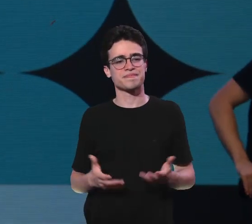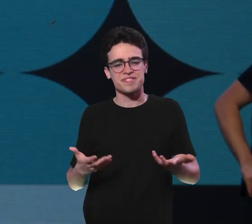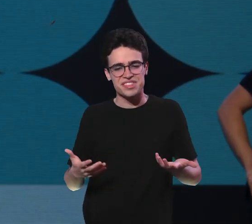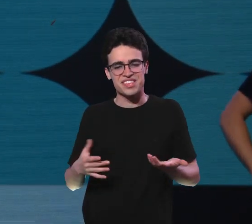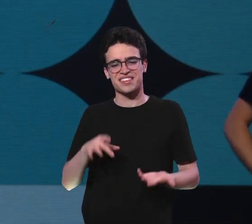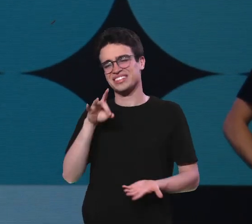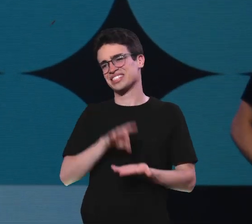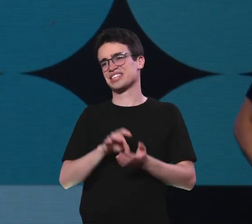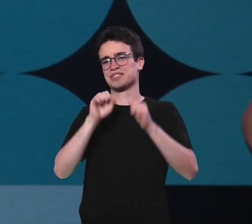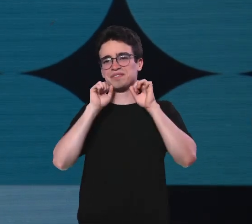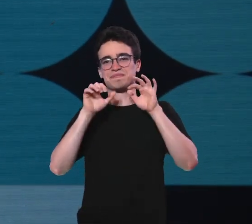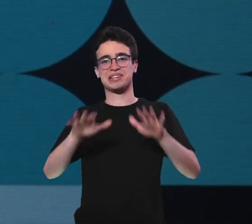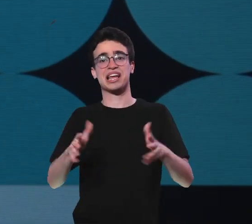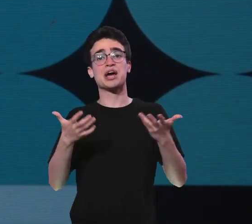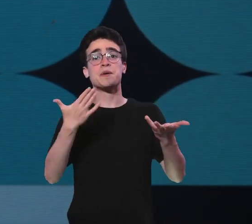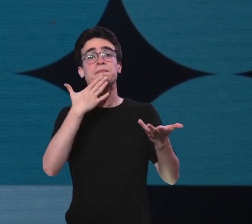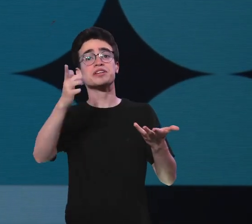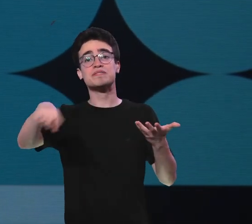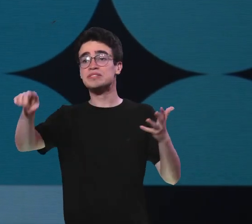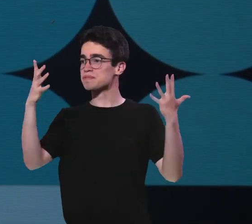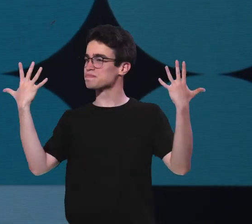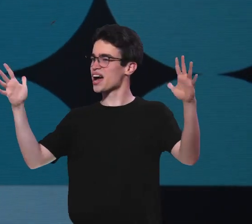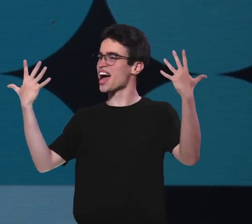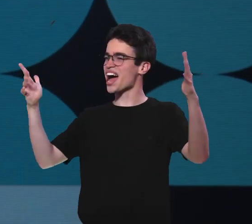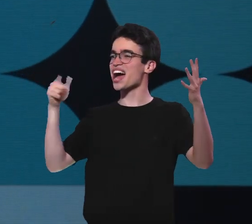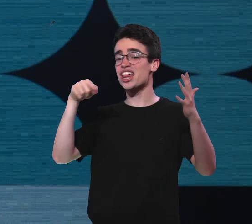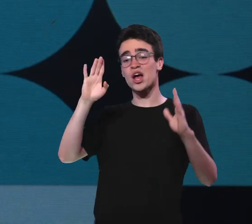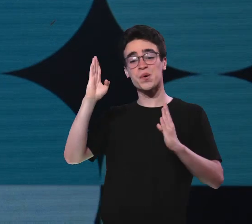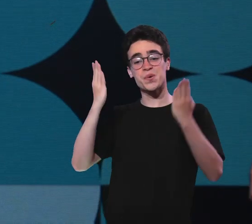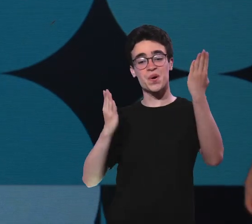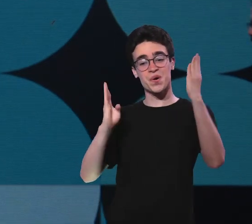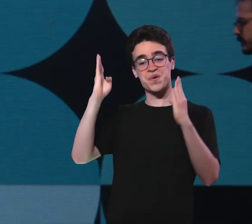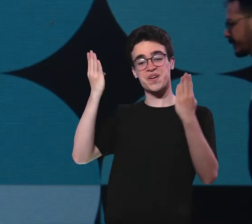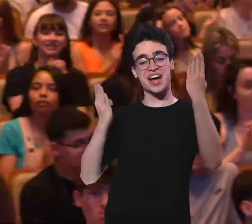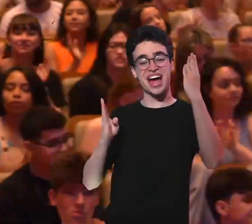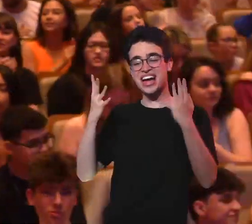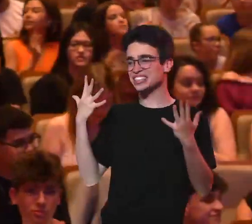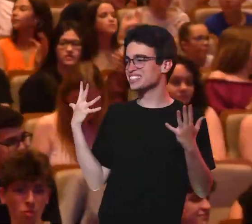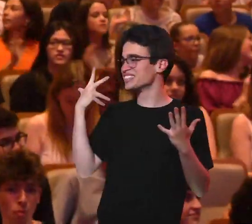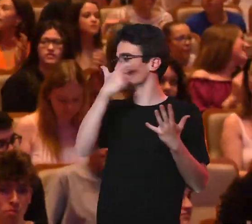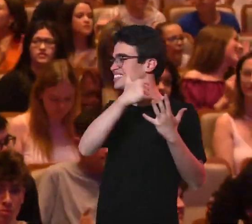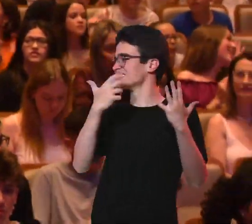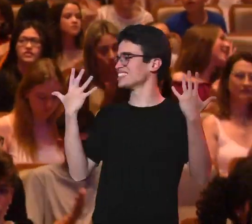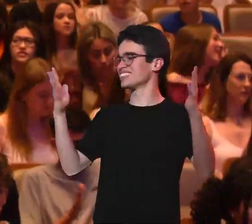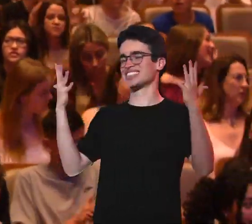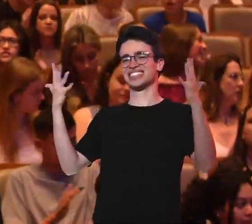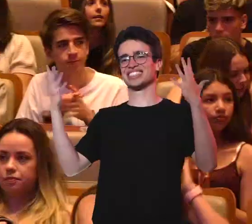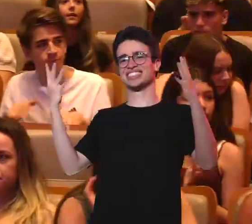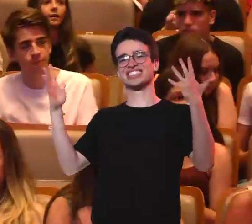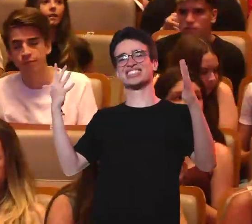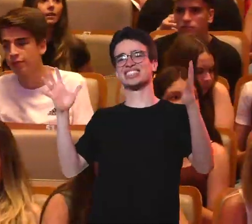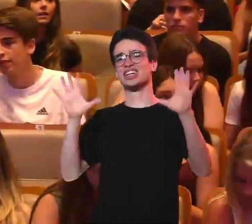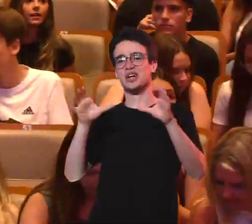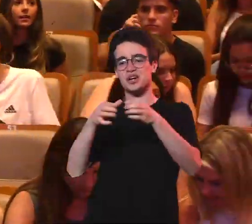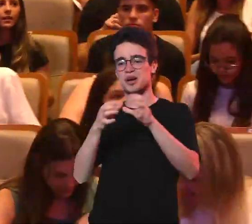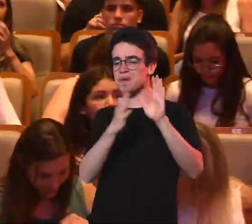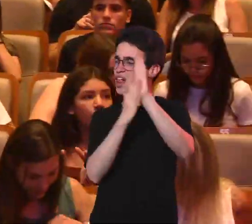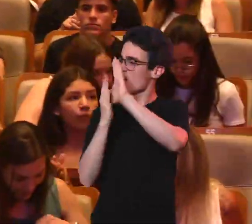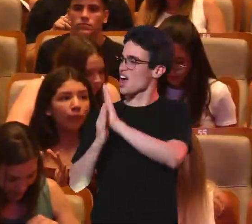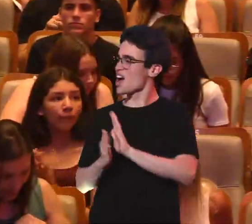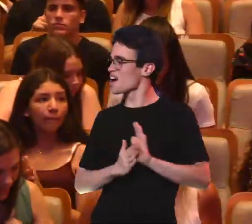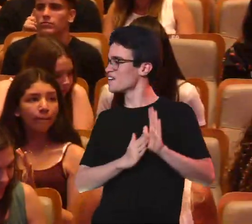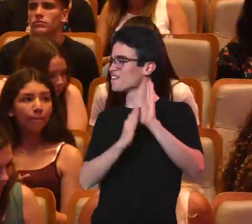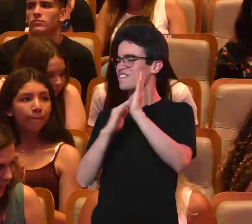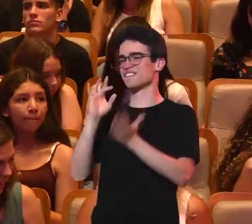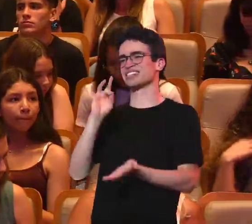Bênção de Deus. Quero pedir uma salva de palmas para esse coral bonito aqui, né? Para o pessoal do louvor também, coisa